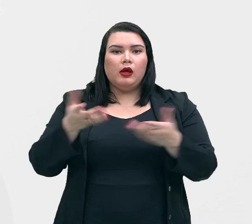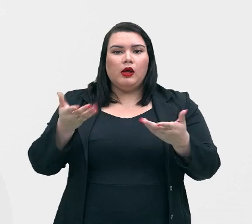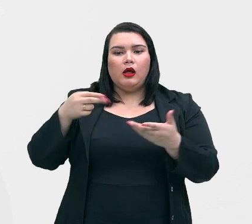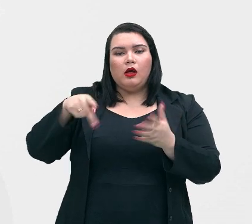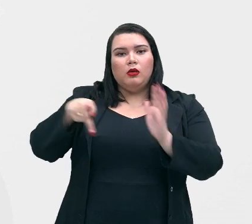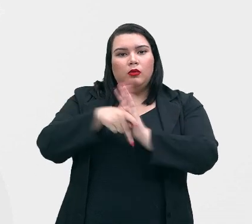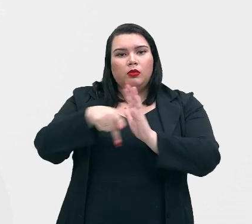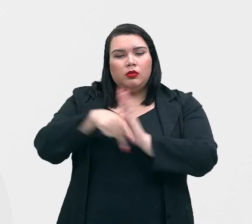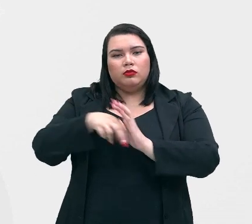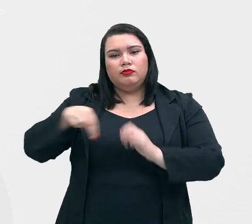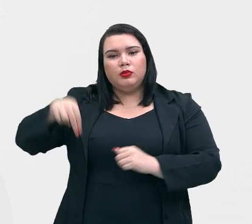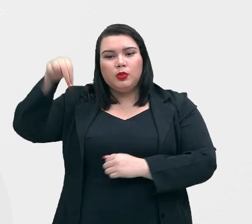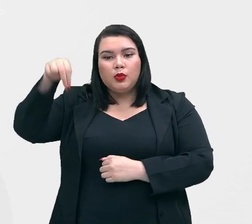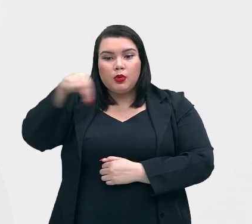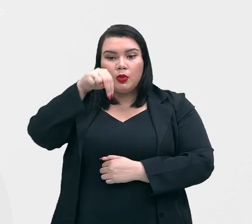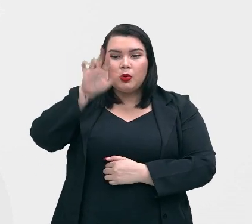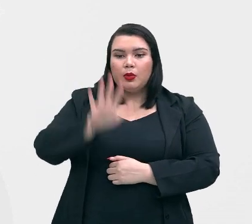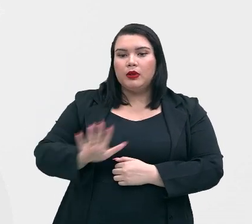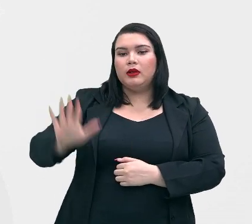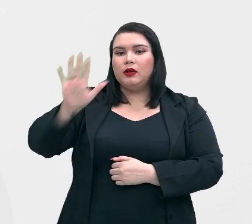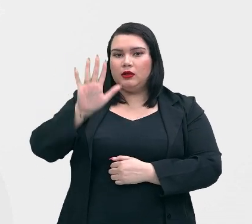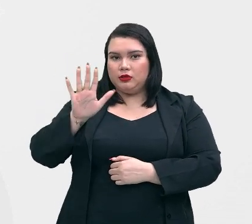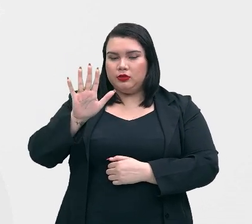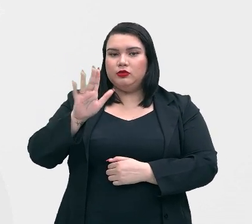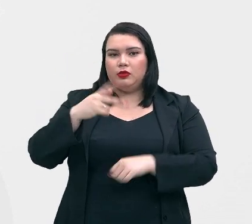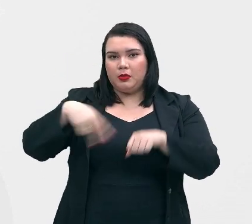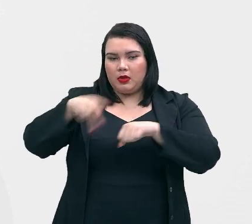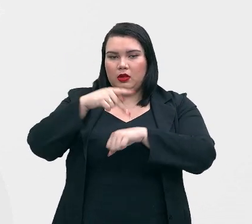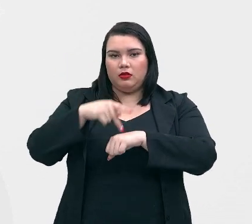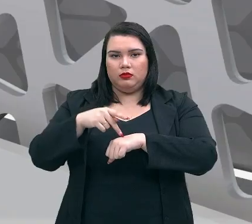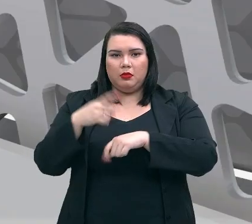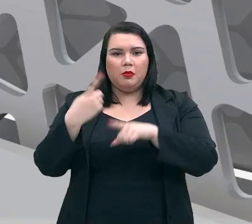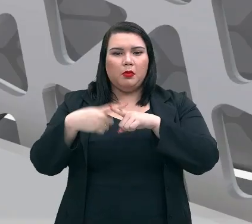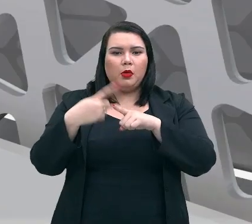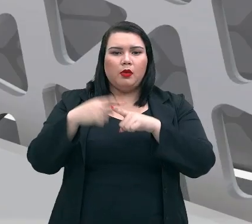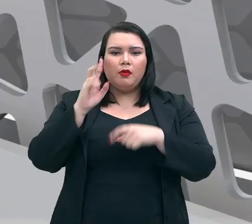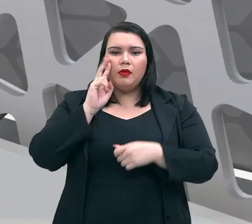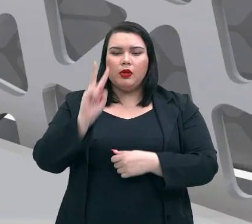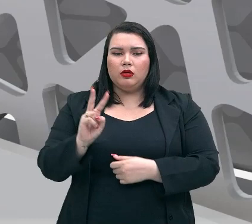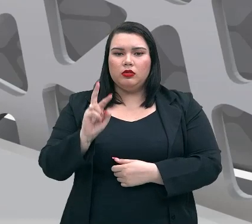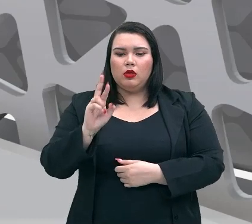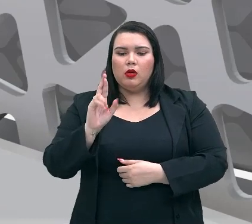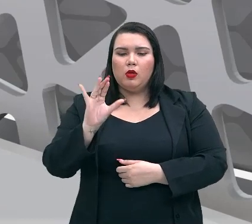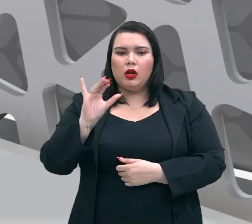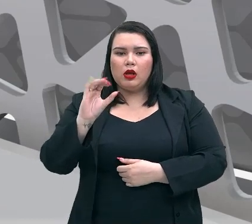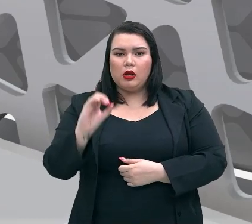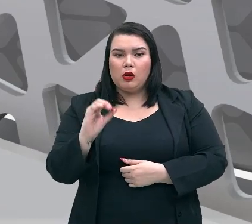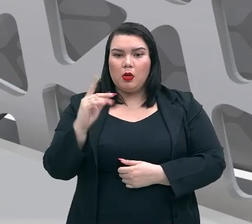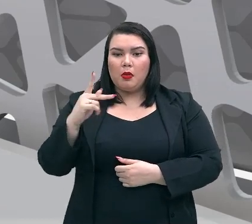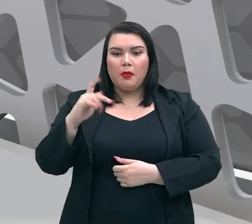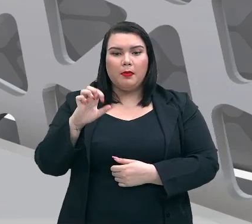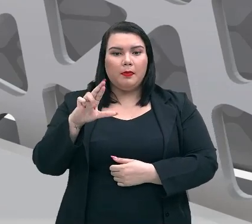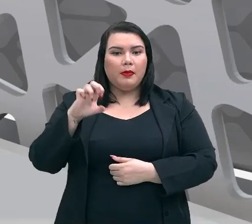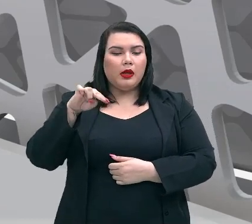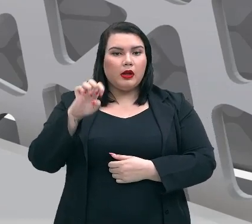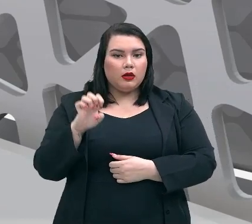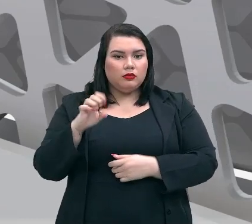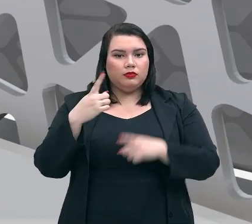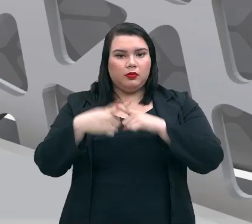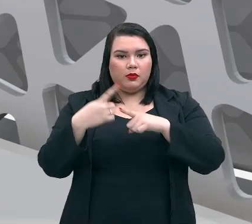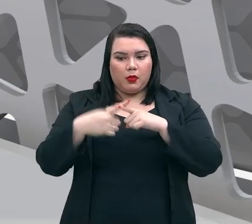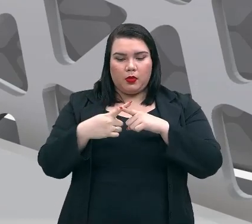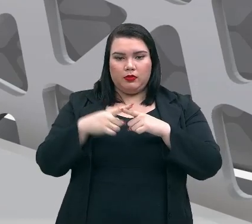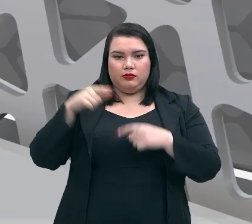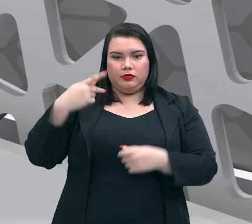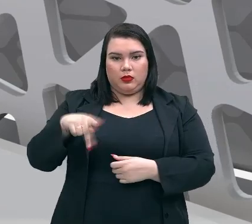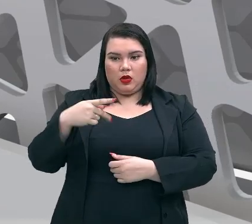rios que estão lá na região nordeste do nosso país. E por que a gente verificou aí o rio perene, né, o exemplo do Rio São Francisco? Porque nessa